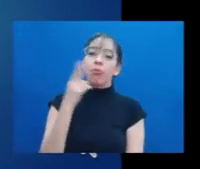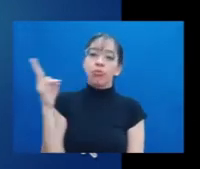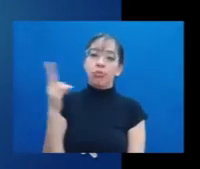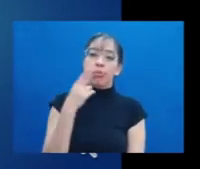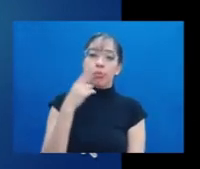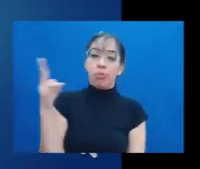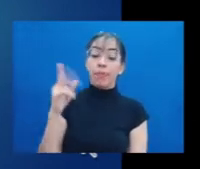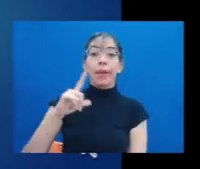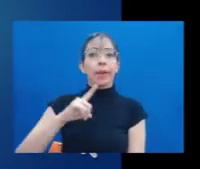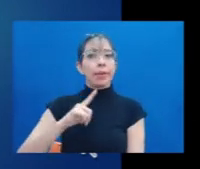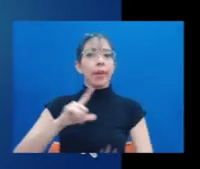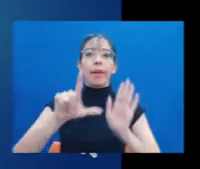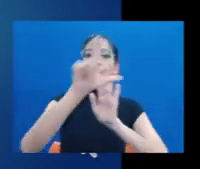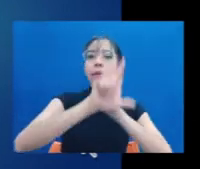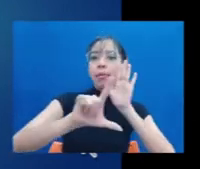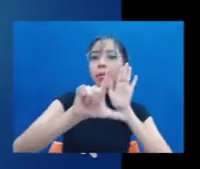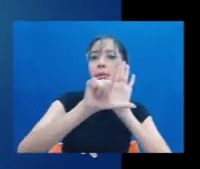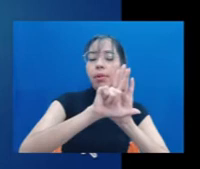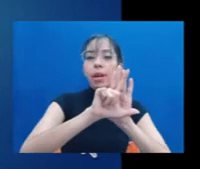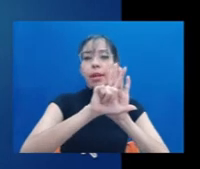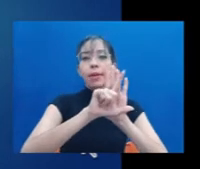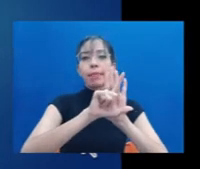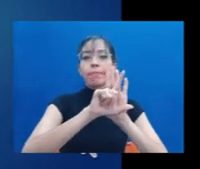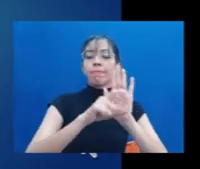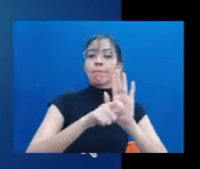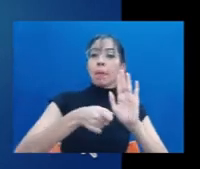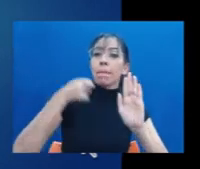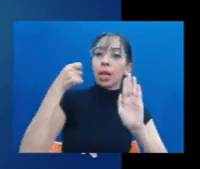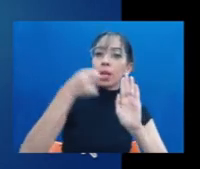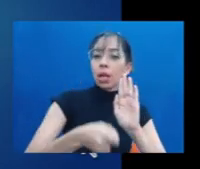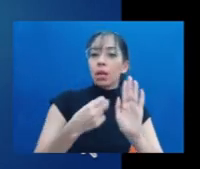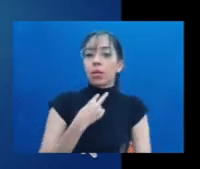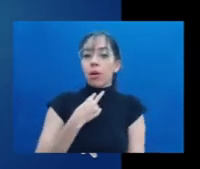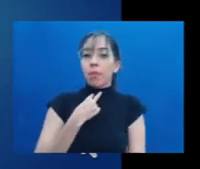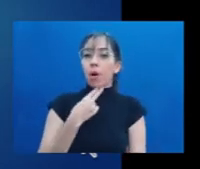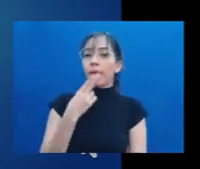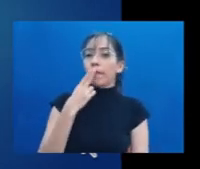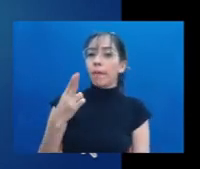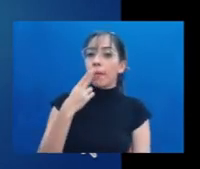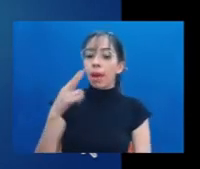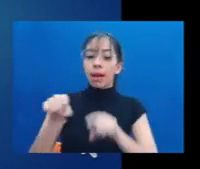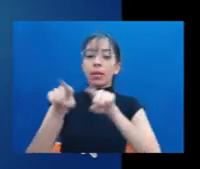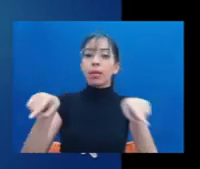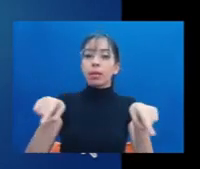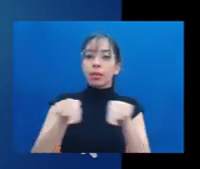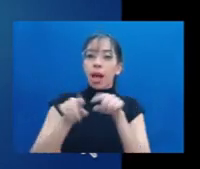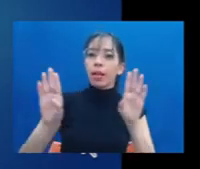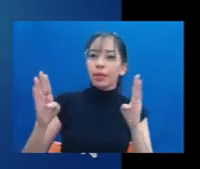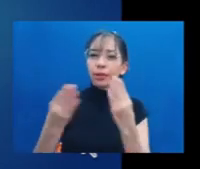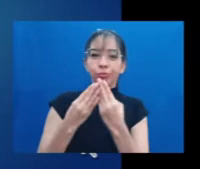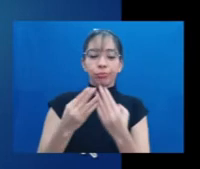parecer absurdo, né, gente? Porque hoje a gente tem uma legislação muito rigorosa em relação a fumar em locais